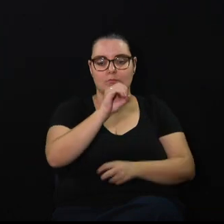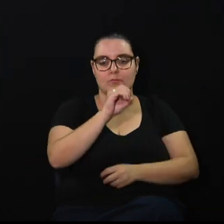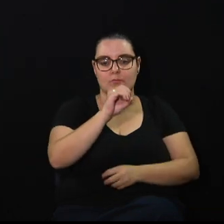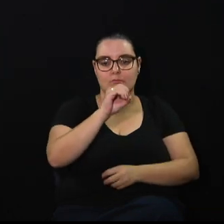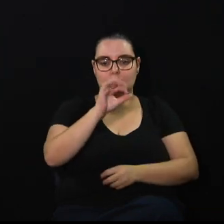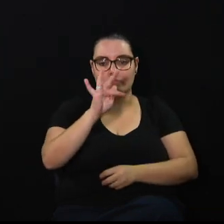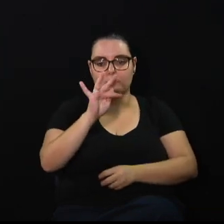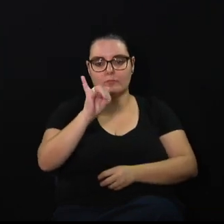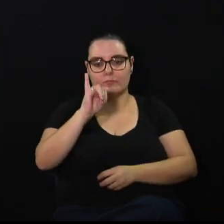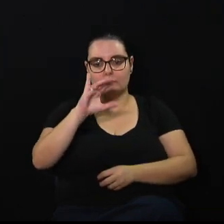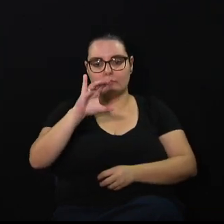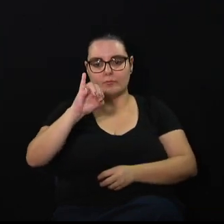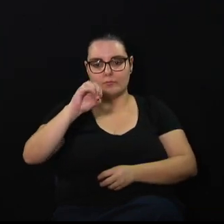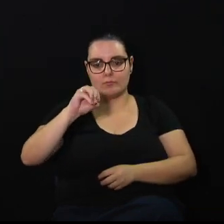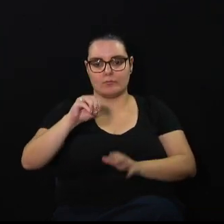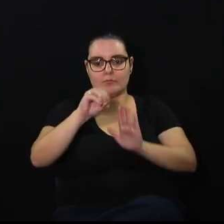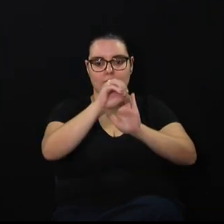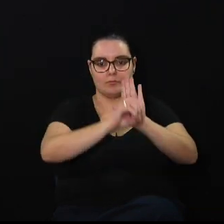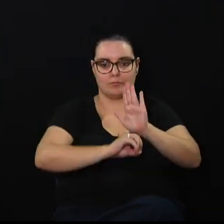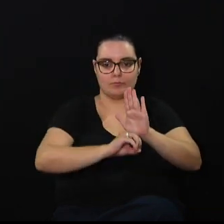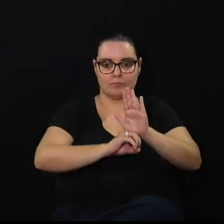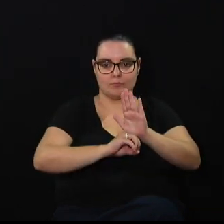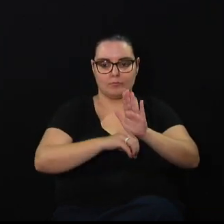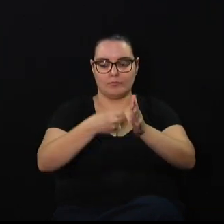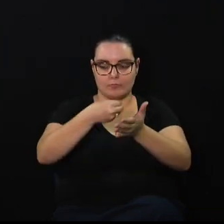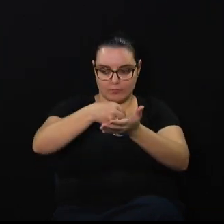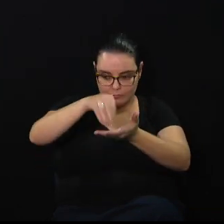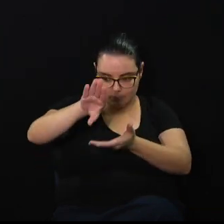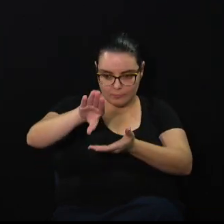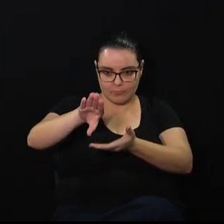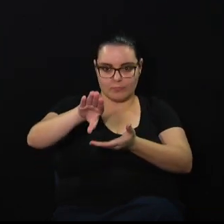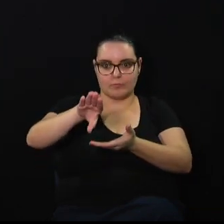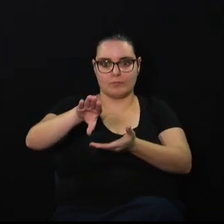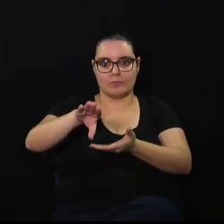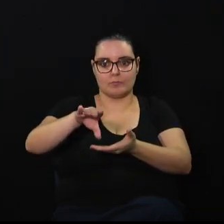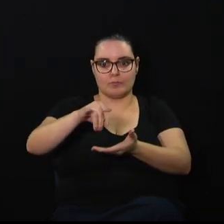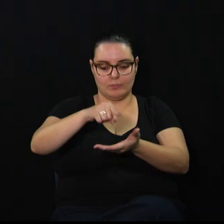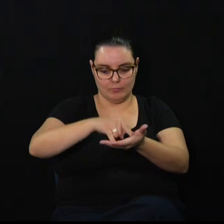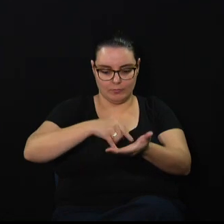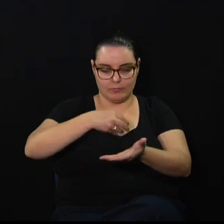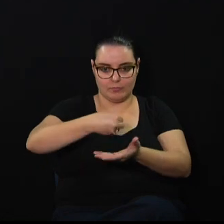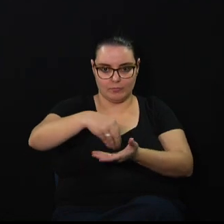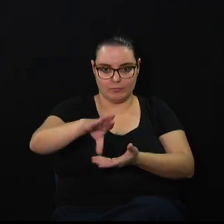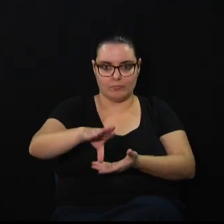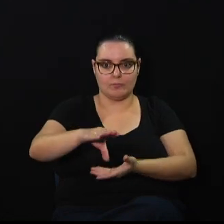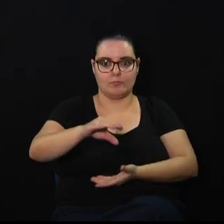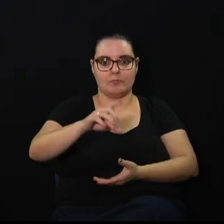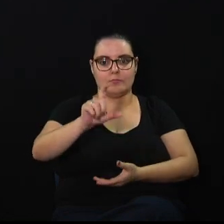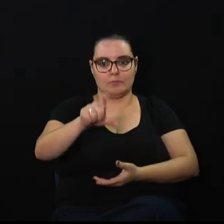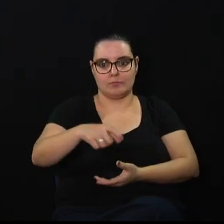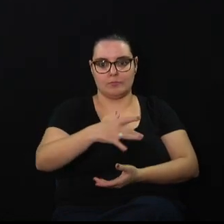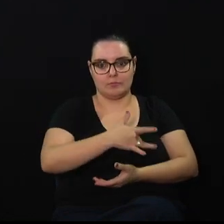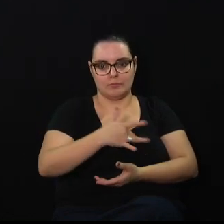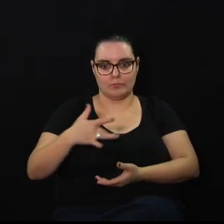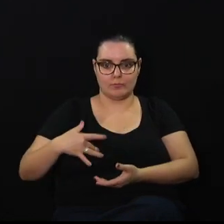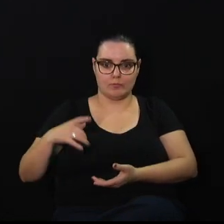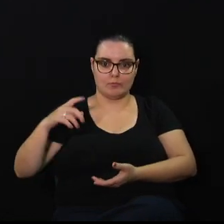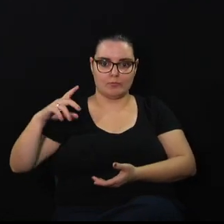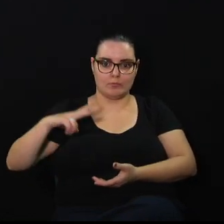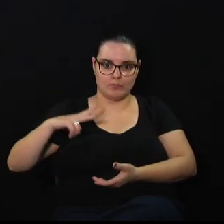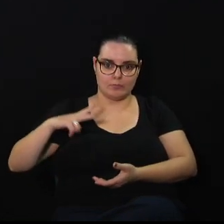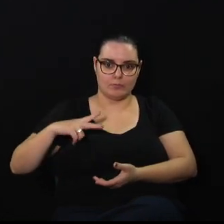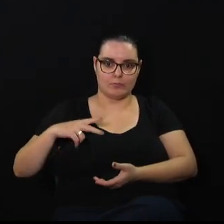pega uma cópia dessa decisão em caminha ou para o plano ou prosul se for o caso